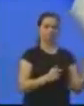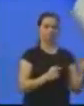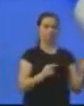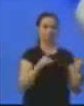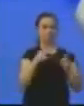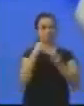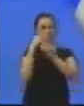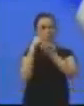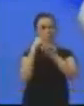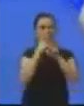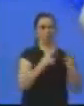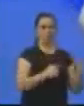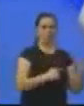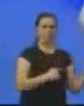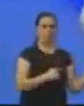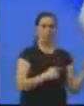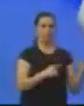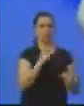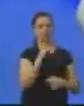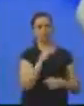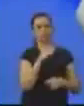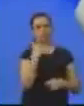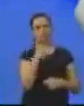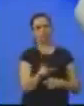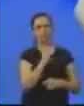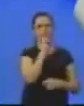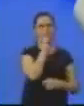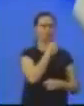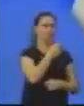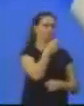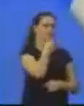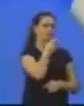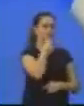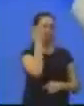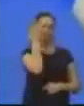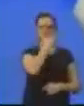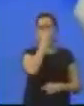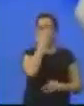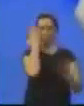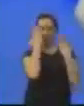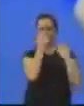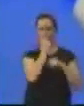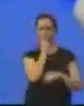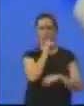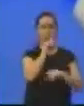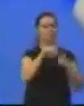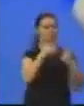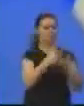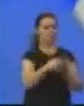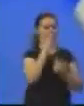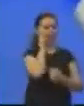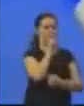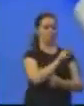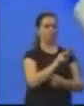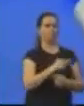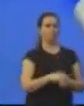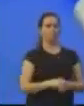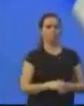ali você está reparando que tem um outro ponto que está indo também, que nós ainda não analisamos, por enquanto. Então, esse é o gráfico da nossa